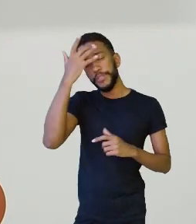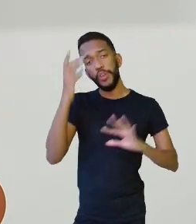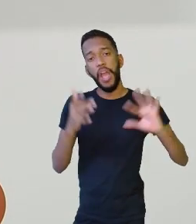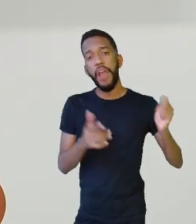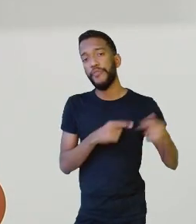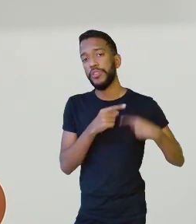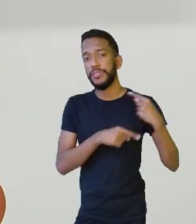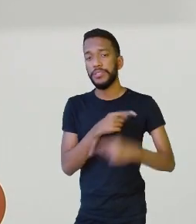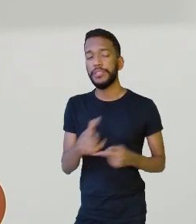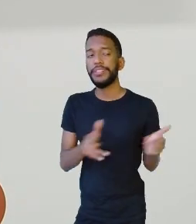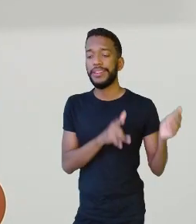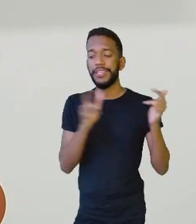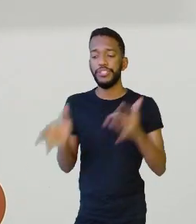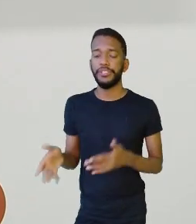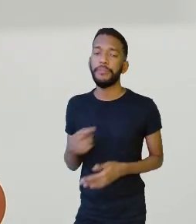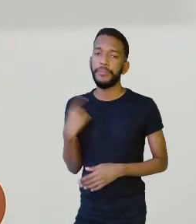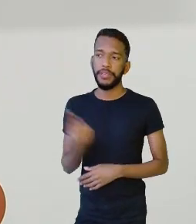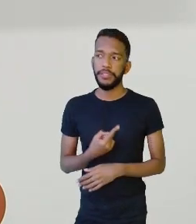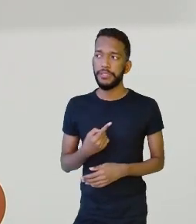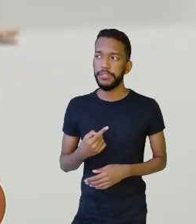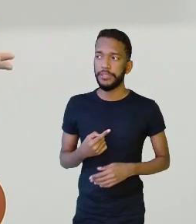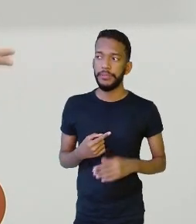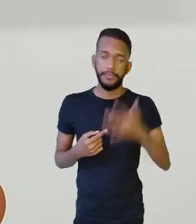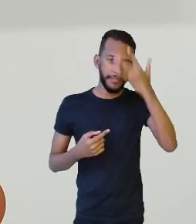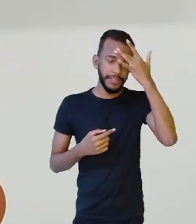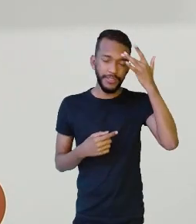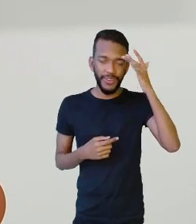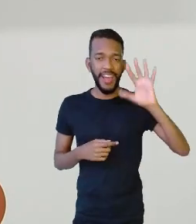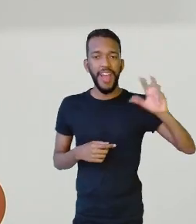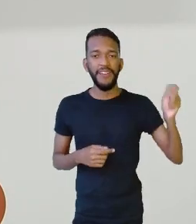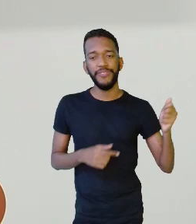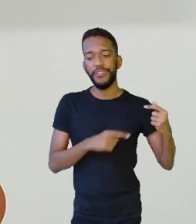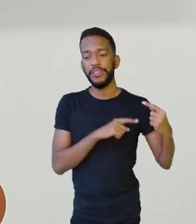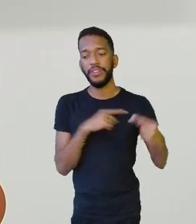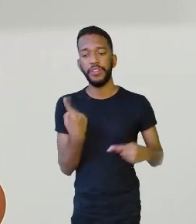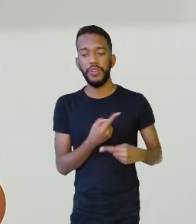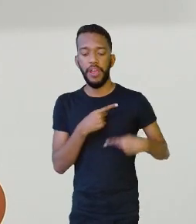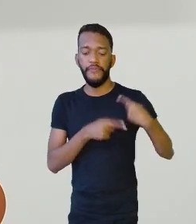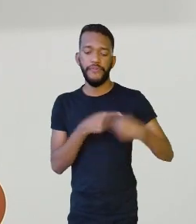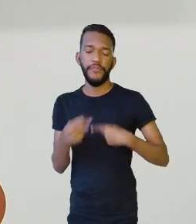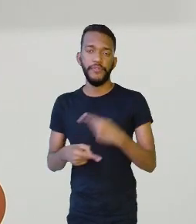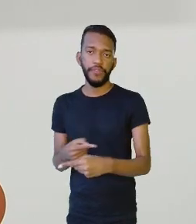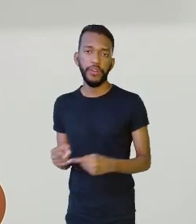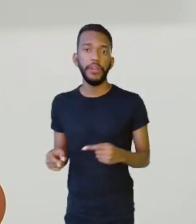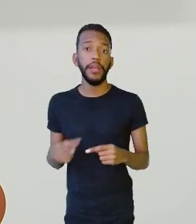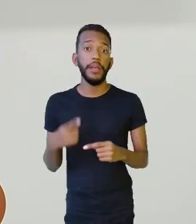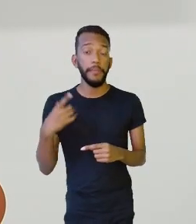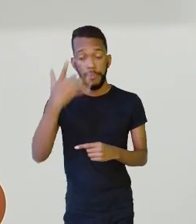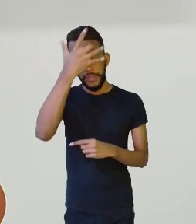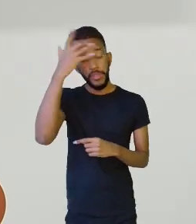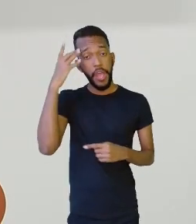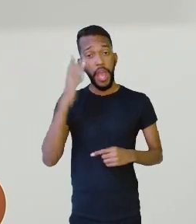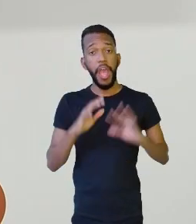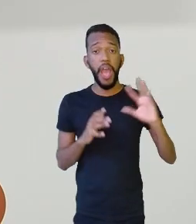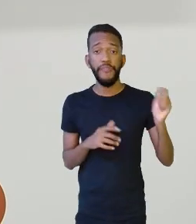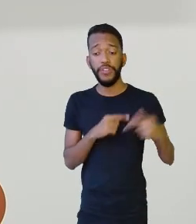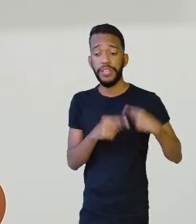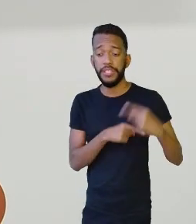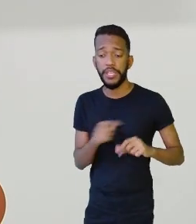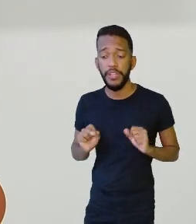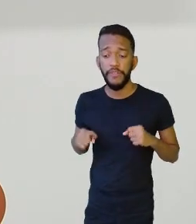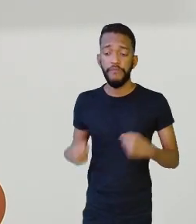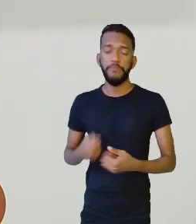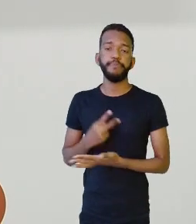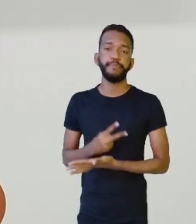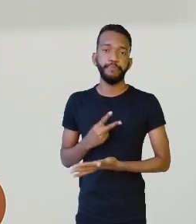afrodescendentes deixaram para nós. No caso, os africanos deixaram para nós e que os afrodescendentes se esforçam